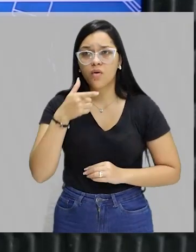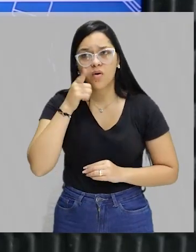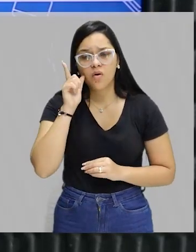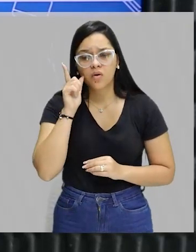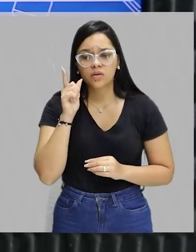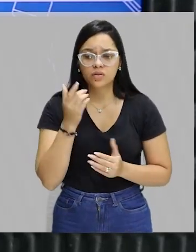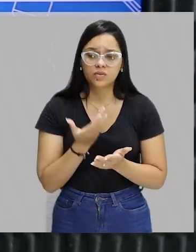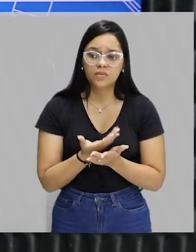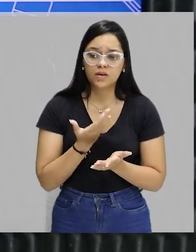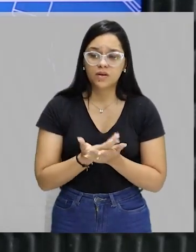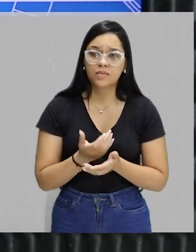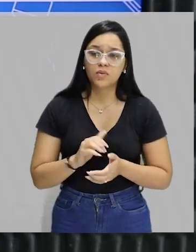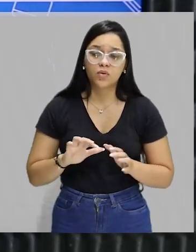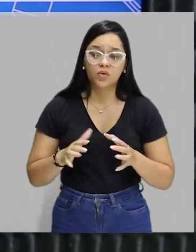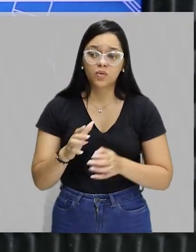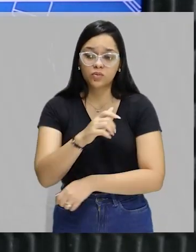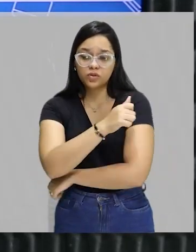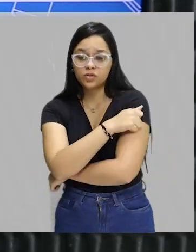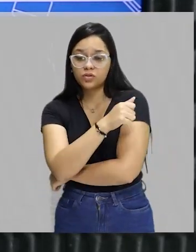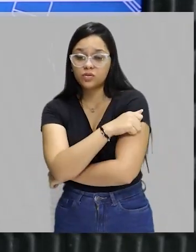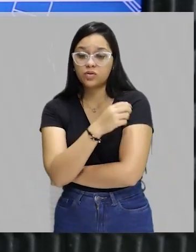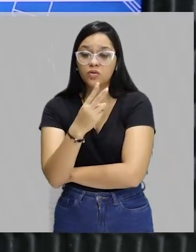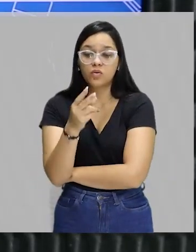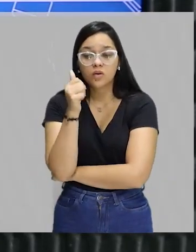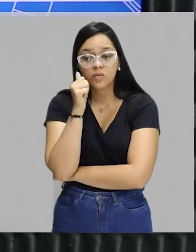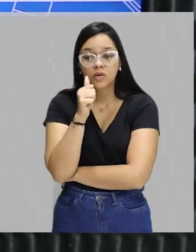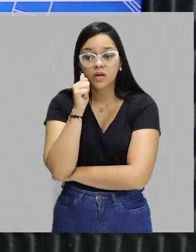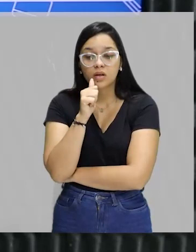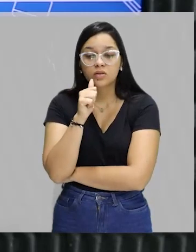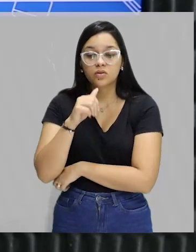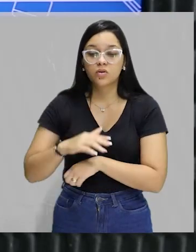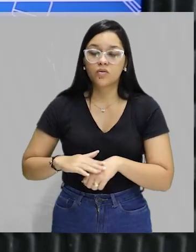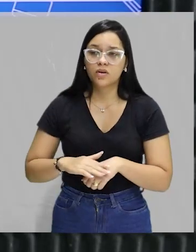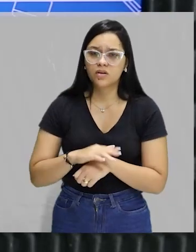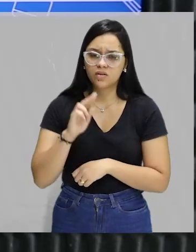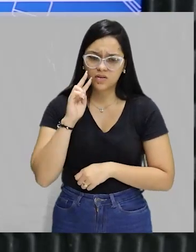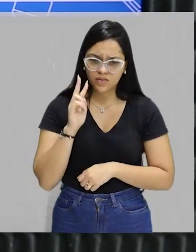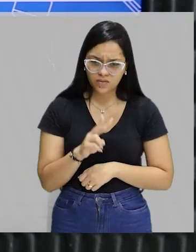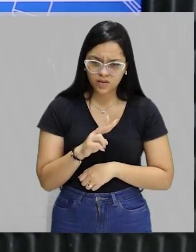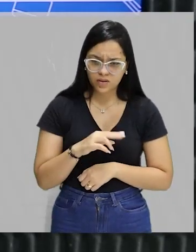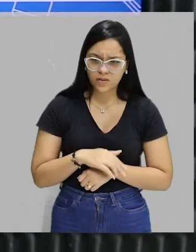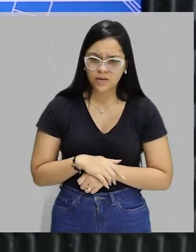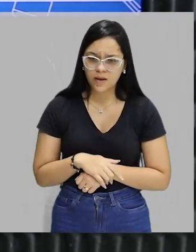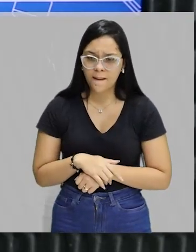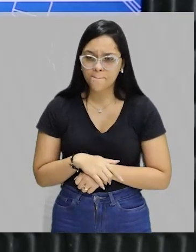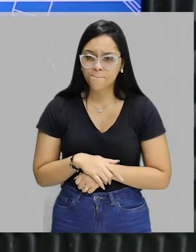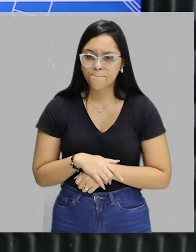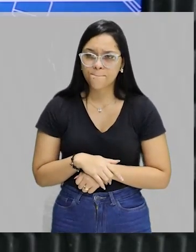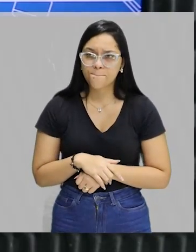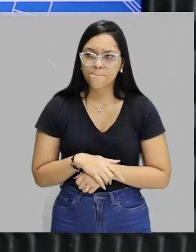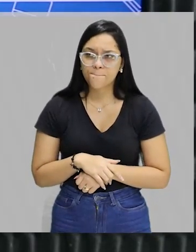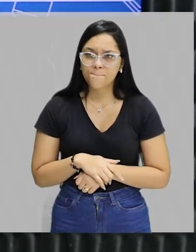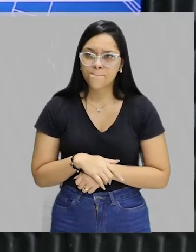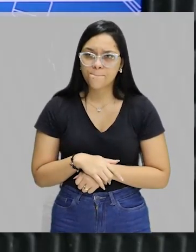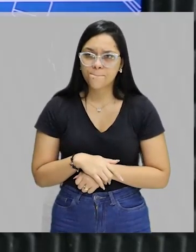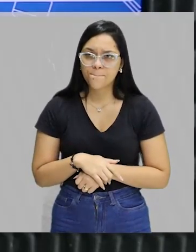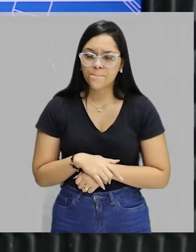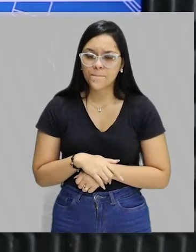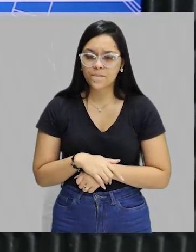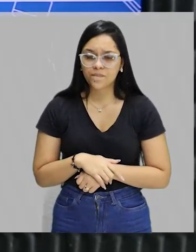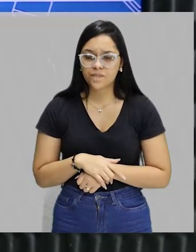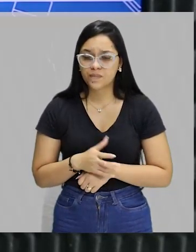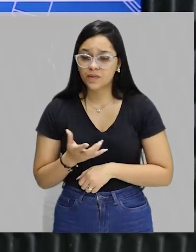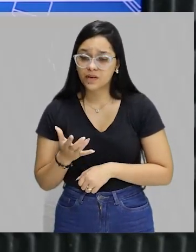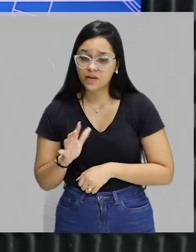grupo de alunos, né? Duas mulheres conversando, quando viram esta obra do Man Ray, na exposição, uma disse assim: